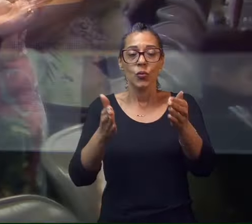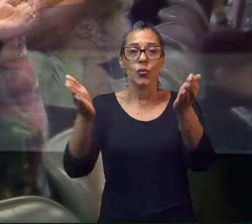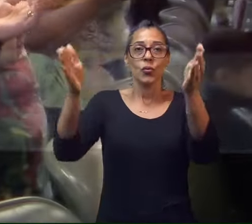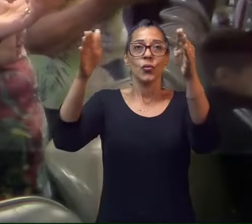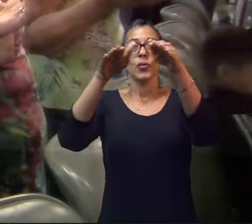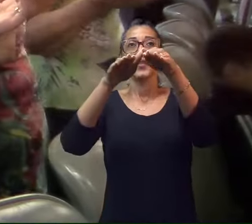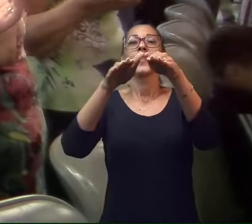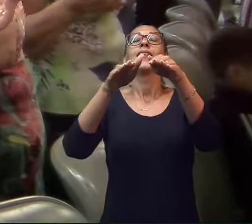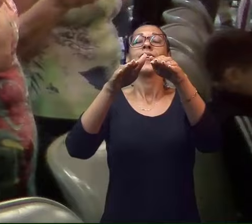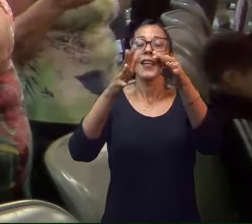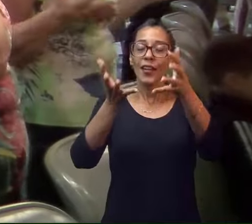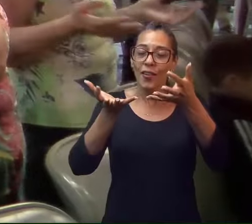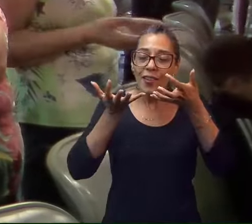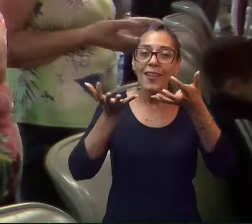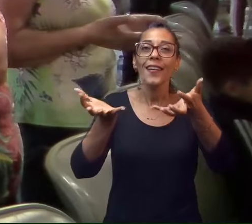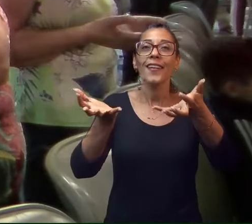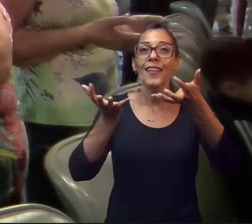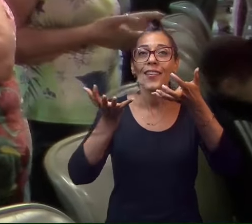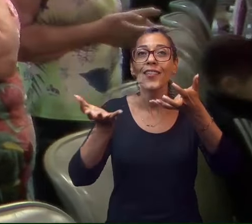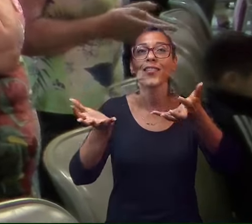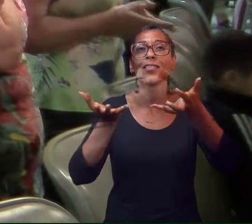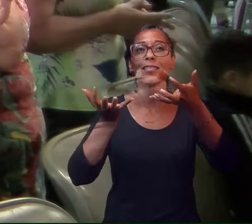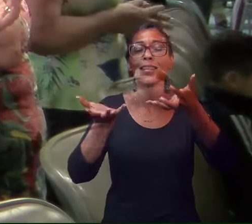eu quero ser